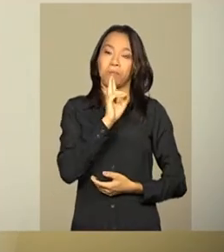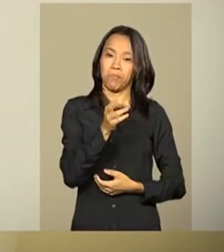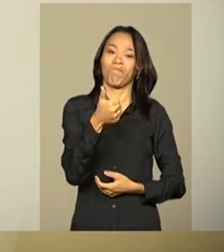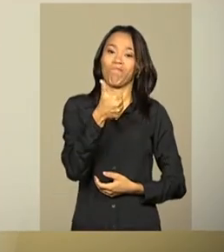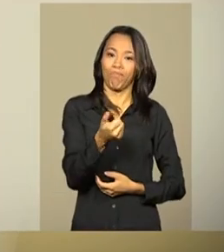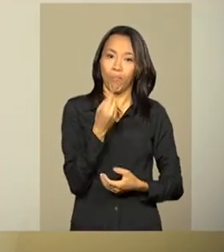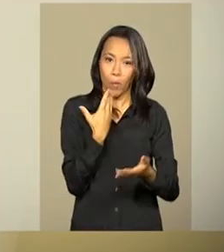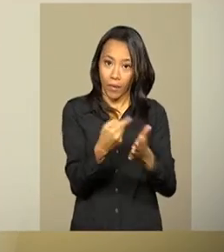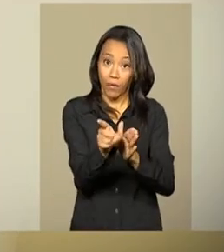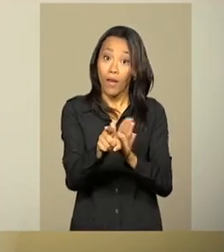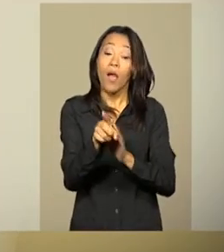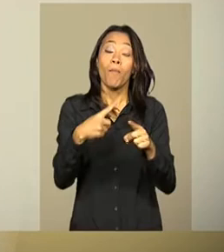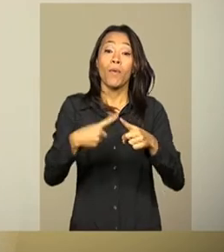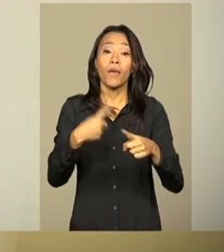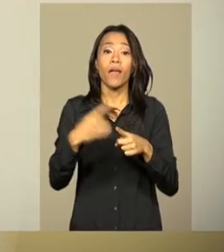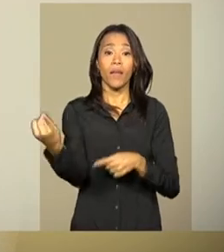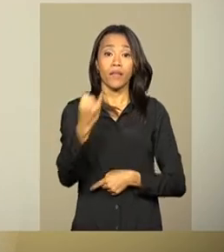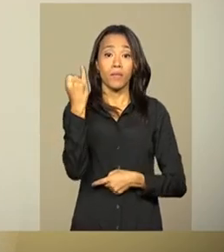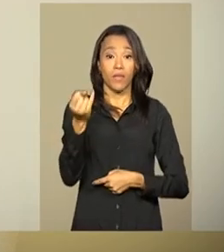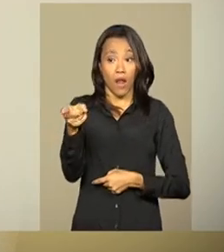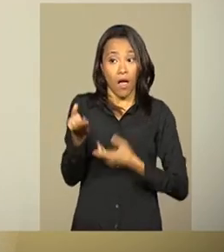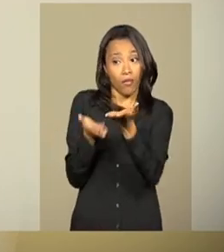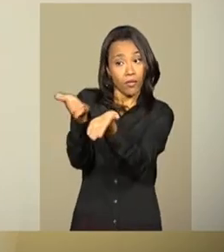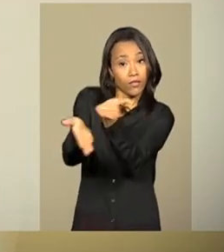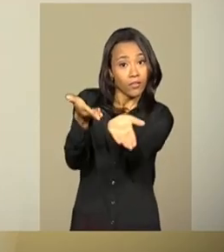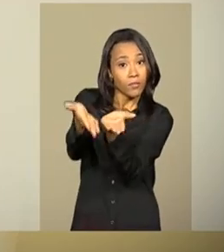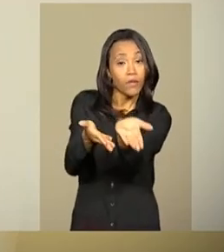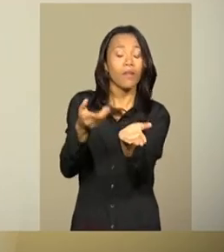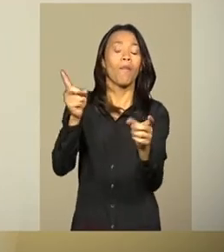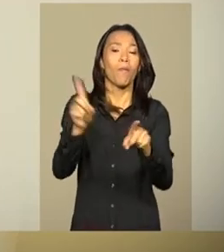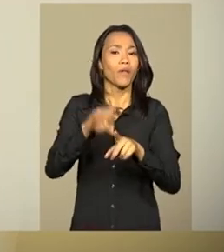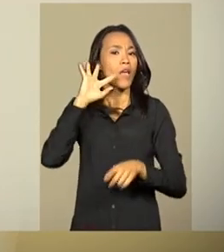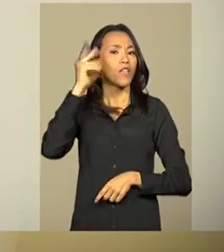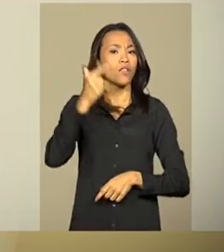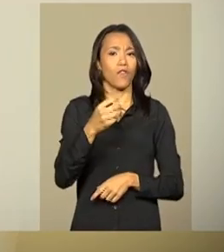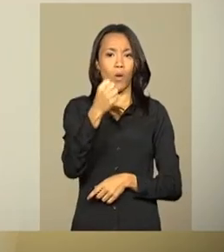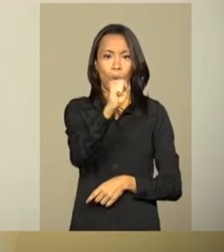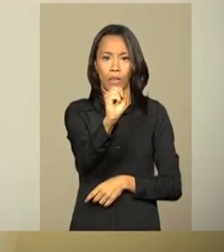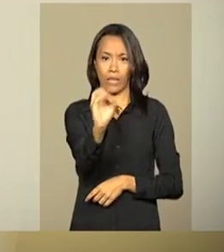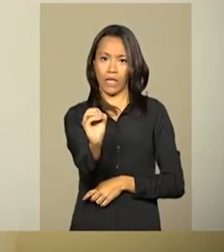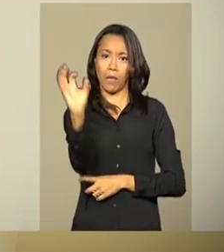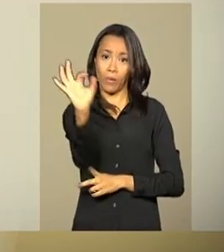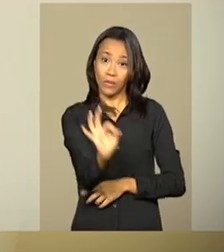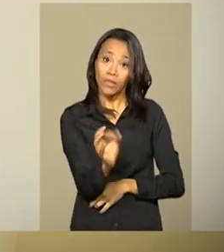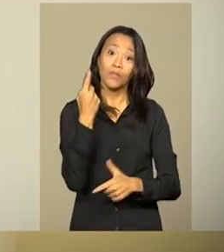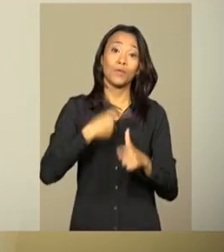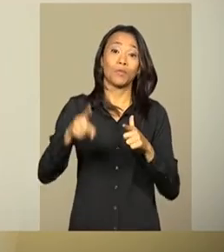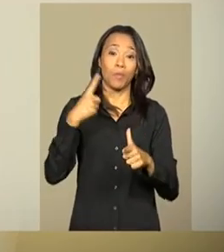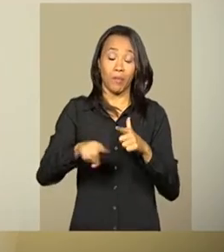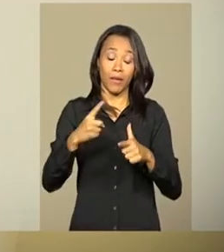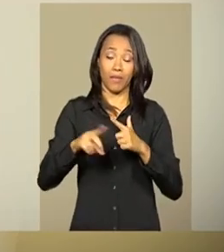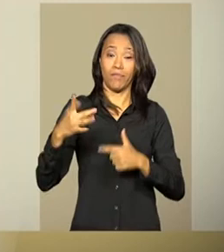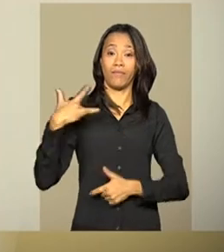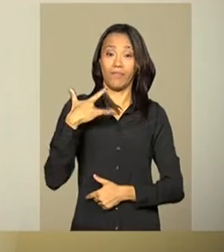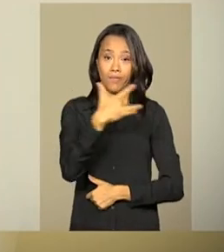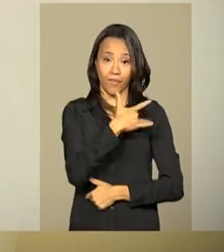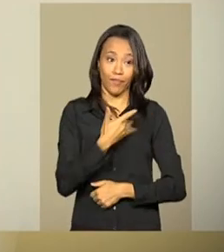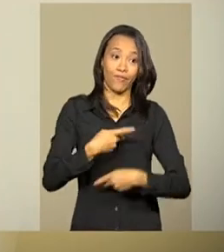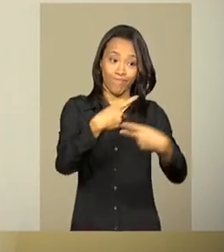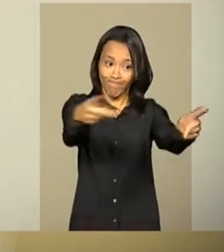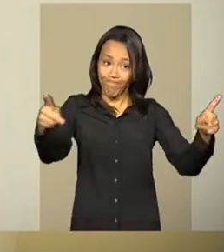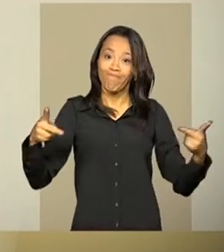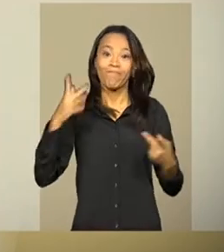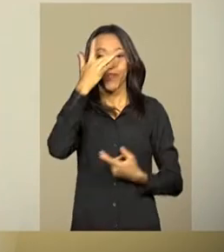importante porque o atendimento no posto pode resolver 80% dos problemas de saúde das pessoas